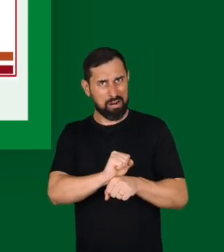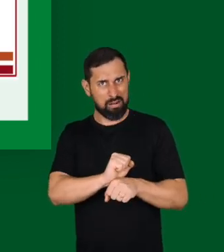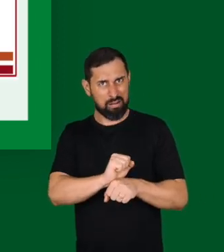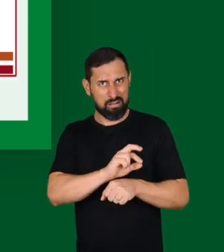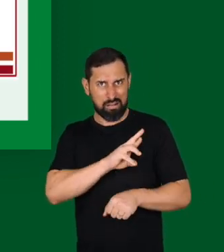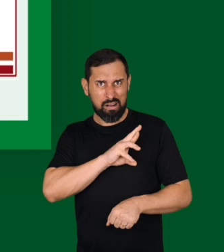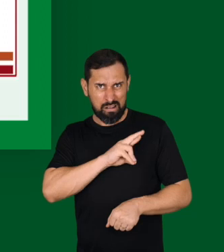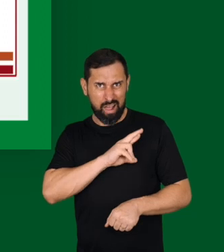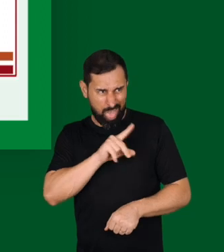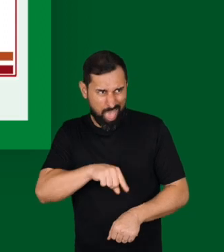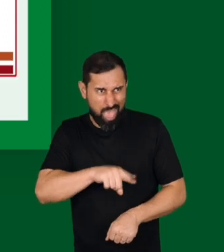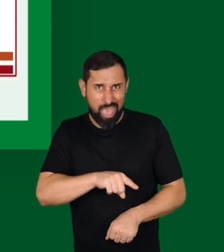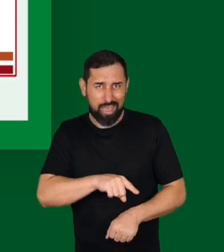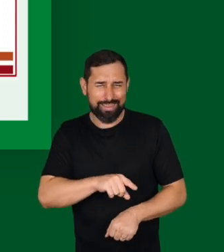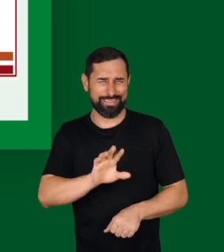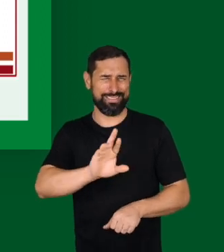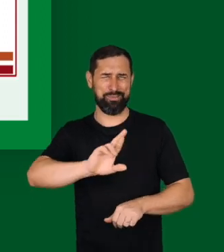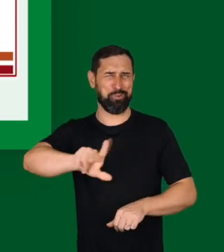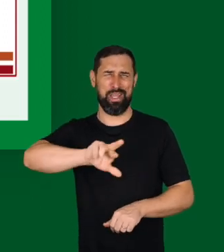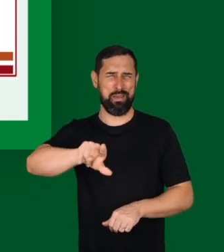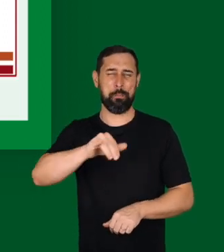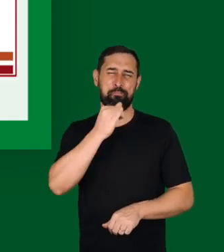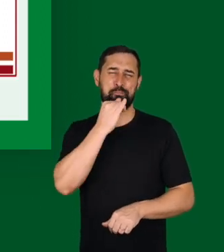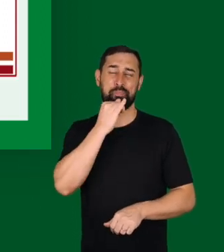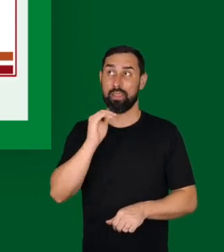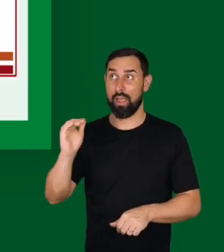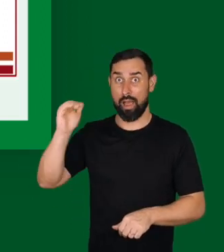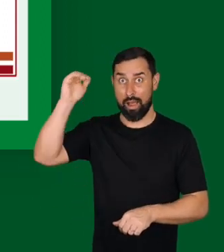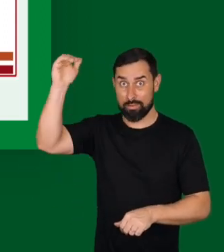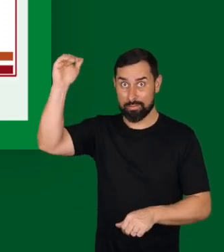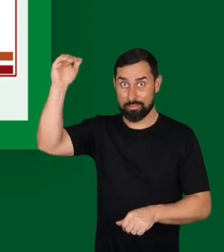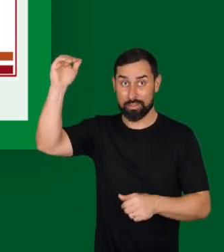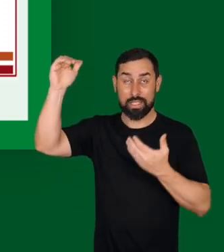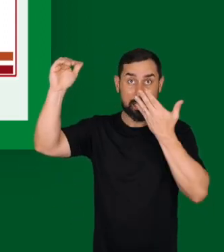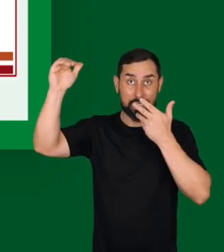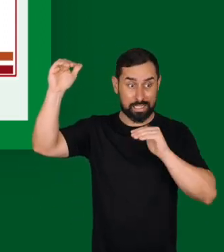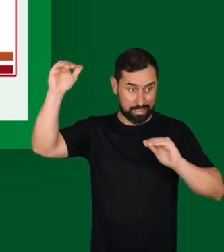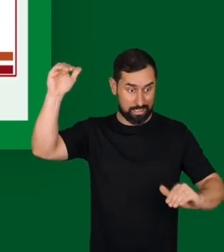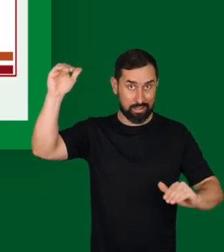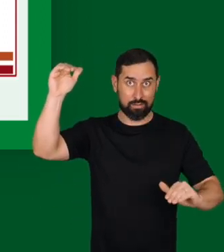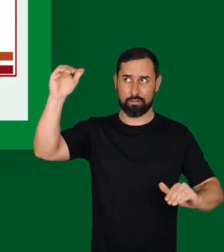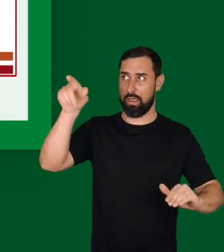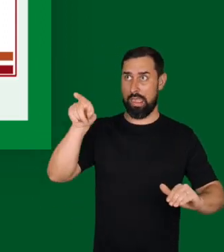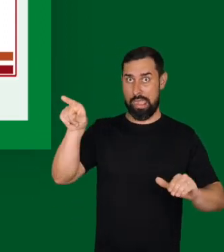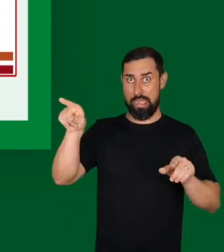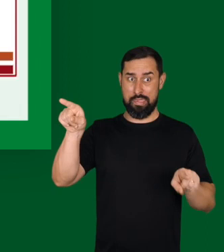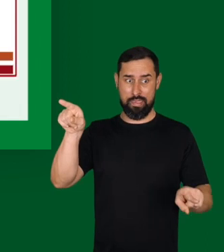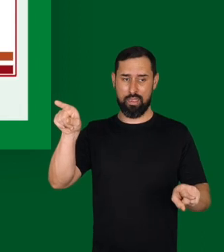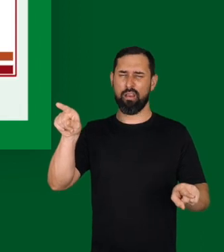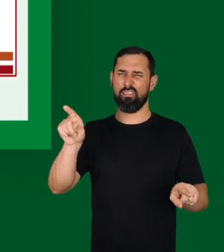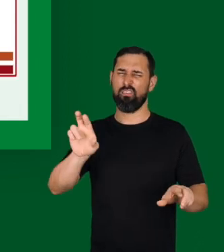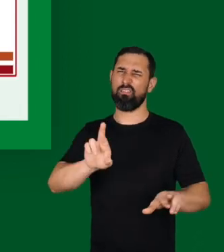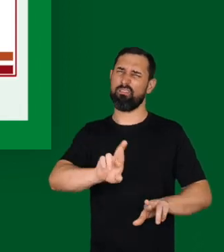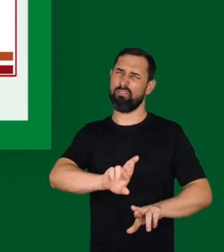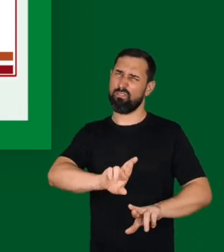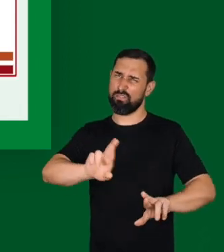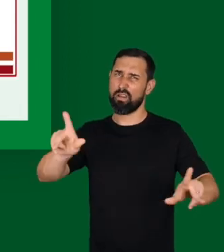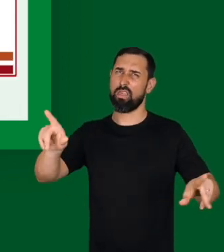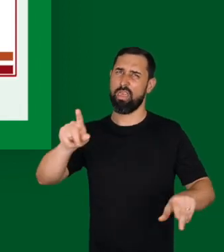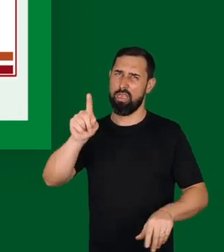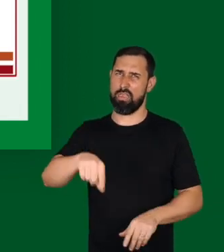gente divide, é um pouquinho diferente do adulto, que a gente fala que a bradicardia sintomática, apesar de ter o mesmo